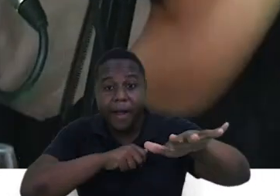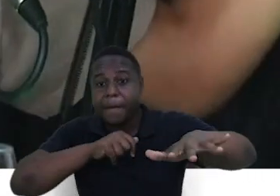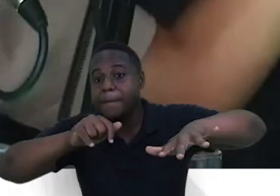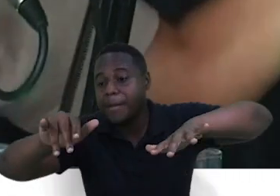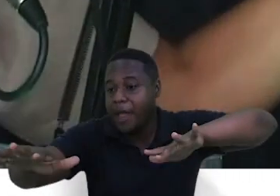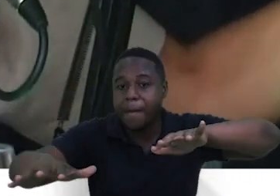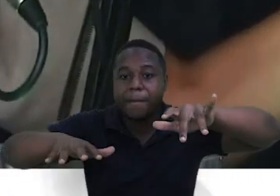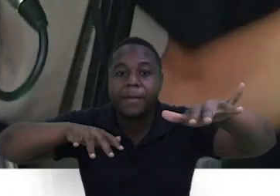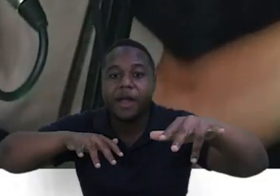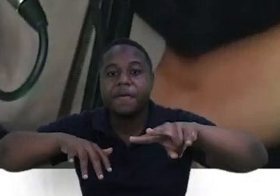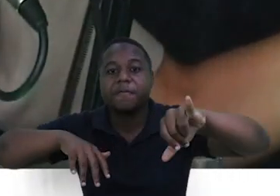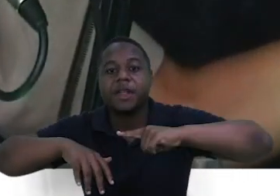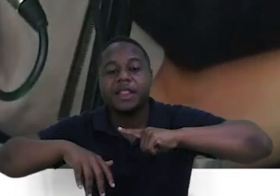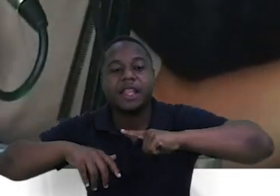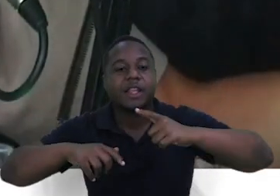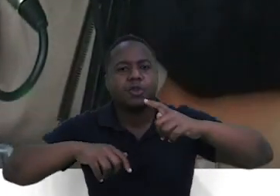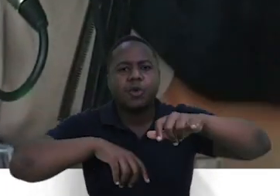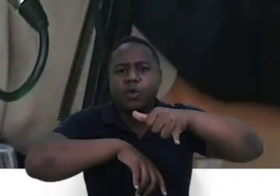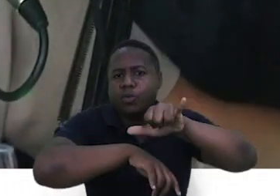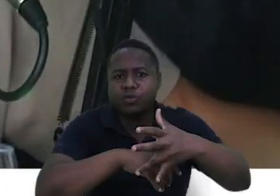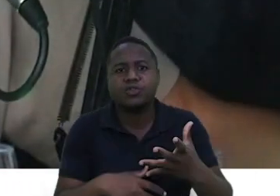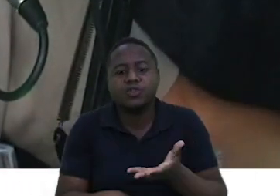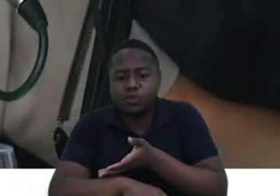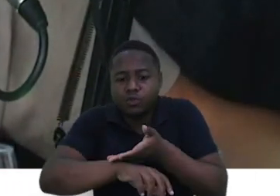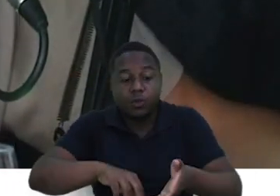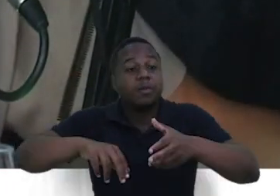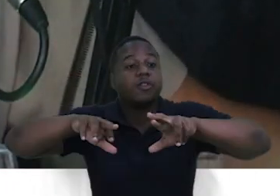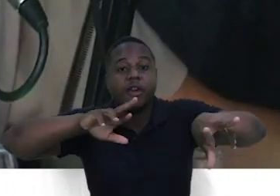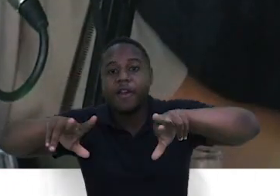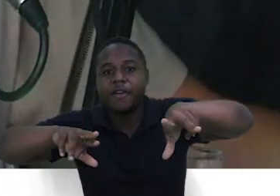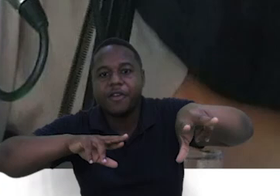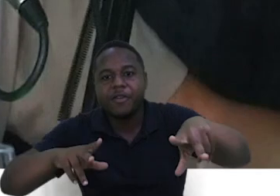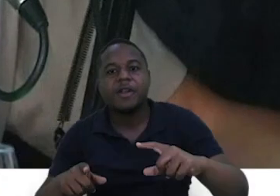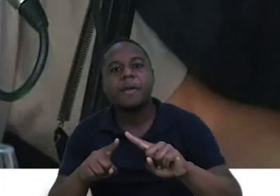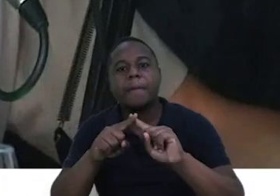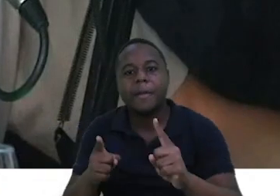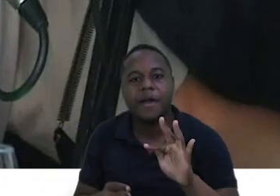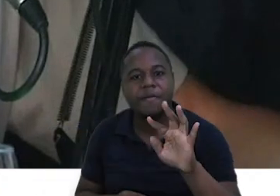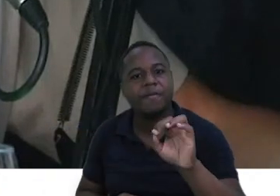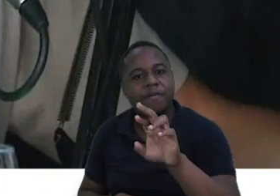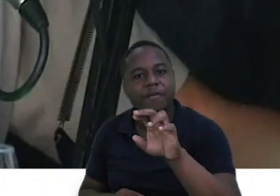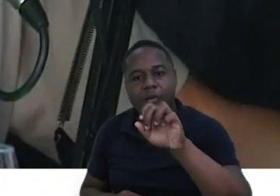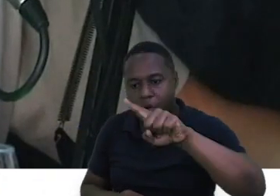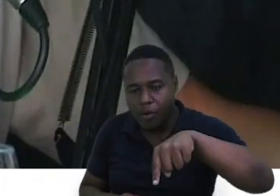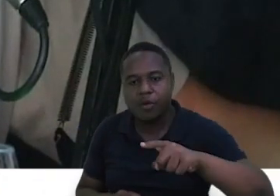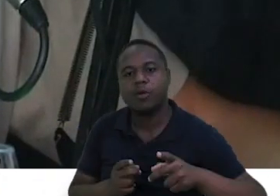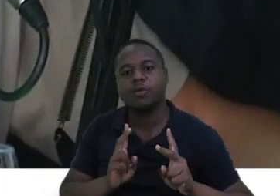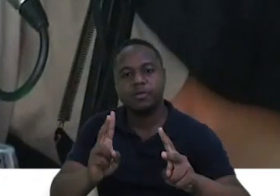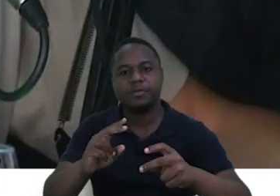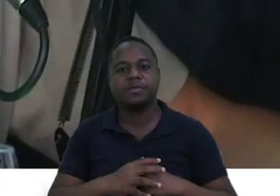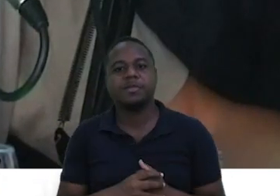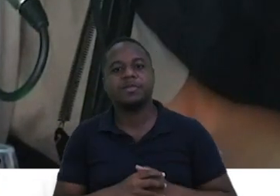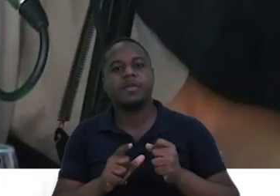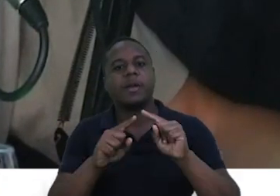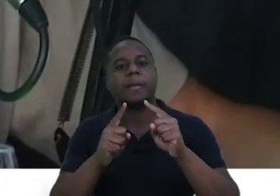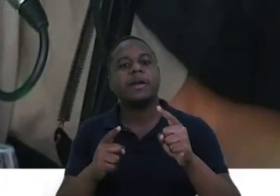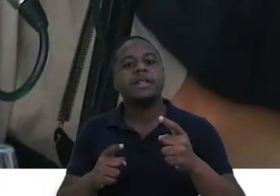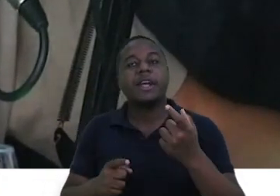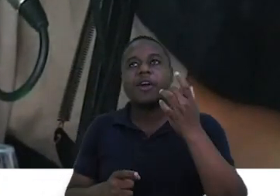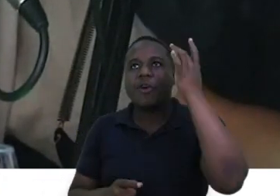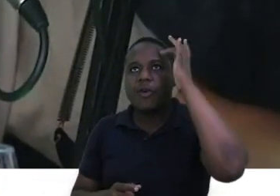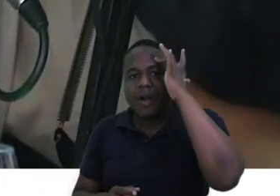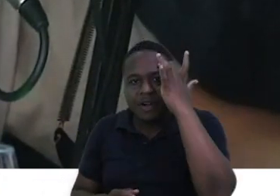criando outras formas de se dançar e de se cultivar o forró. Mas a percepção que eu tenho é que a galera vem de um lugar muito